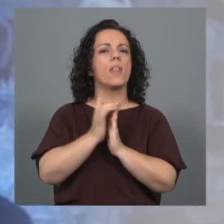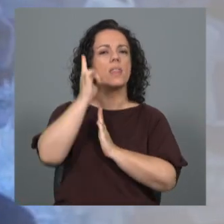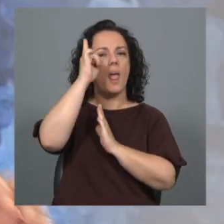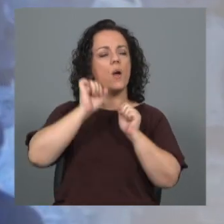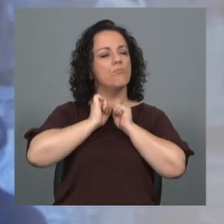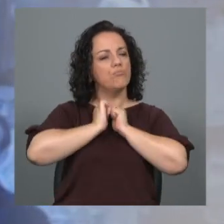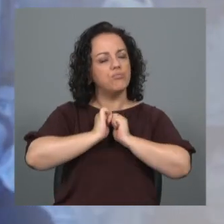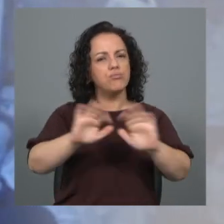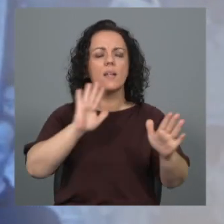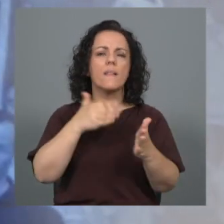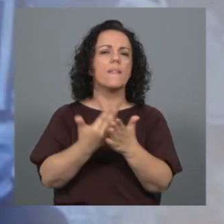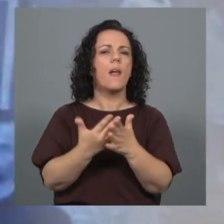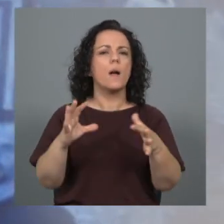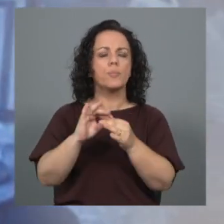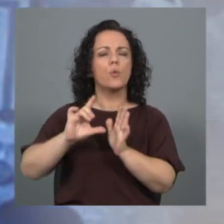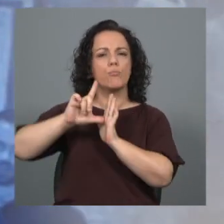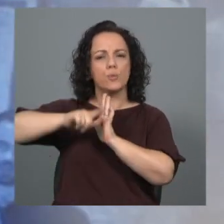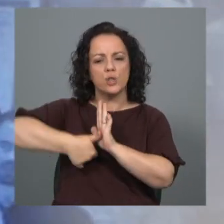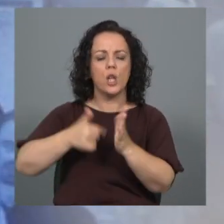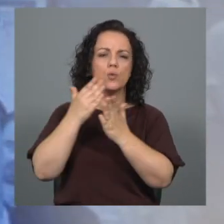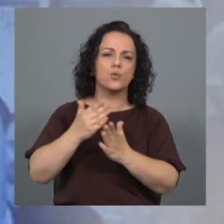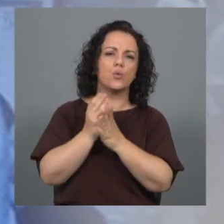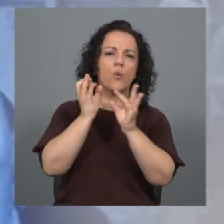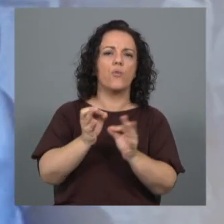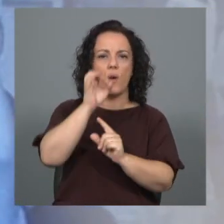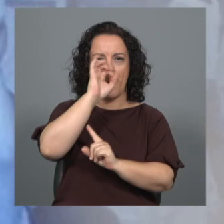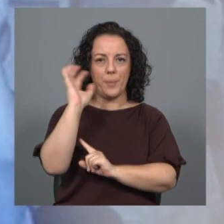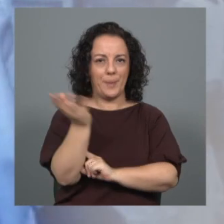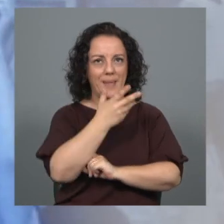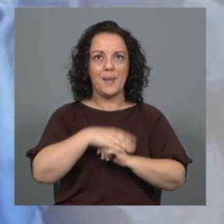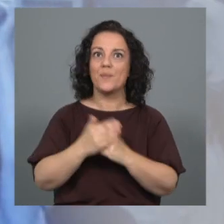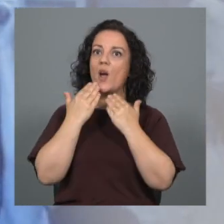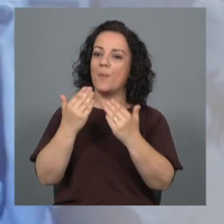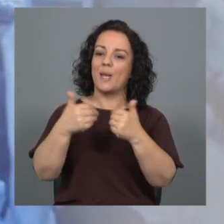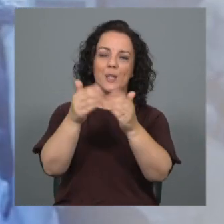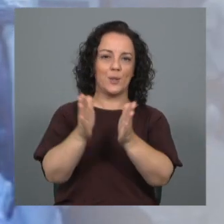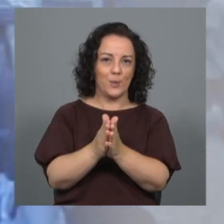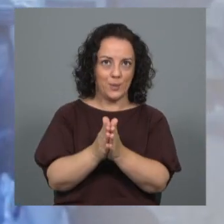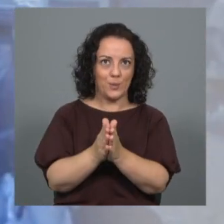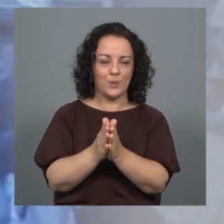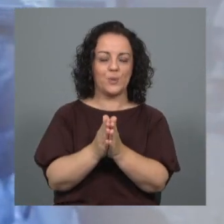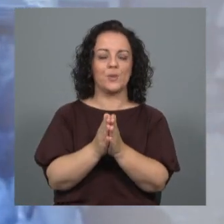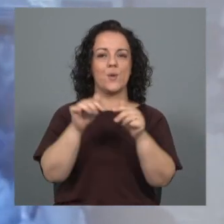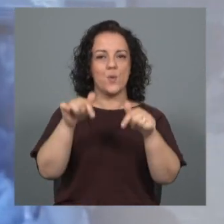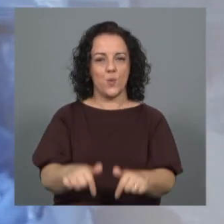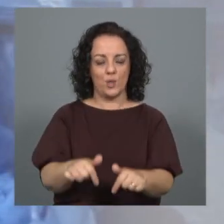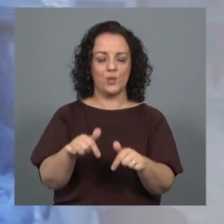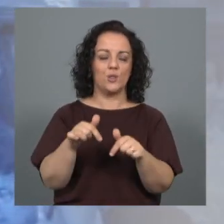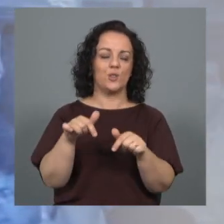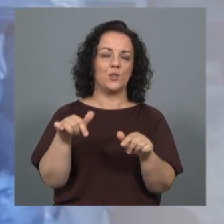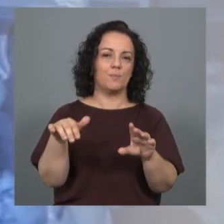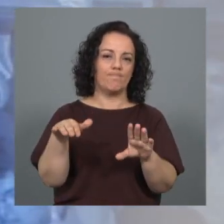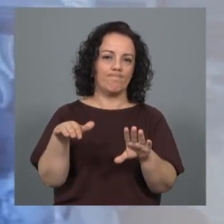de estudo e conservação do ambiente. Obrigado a todos por estarem hoje associados aqui a